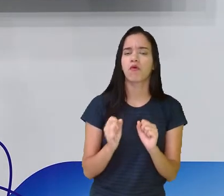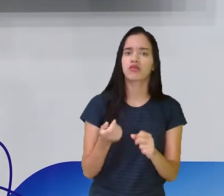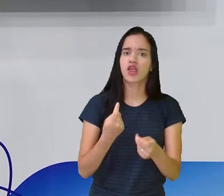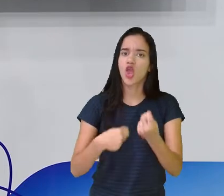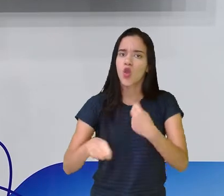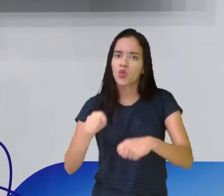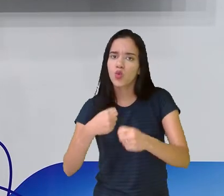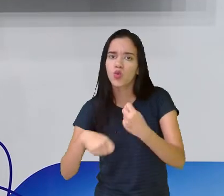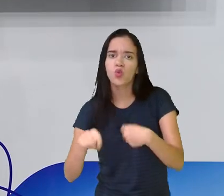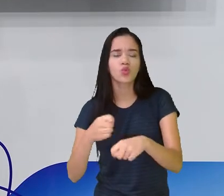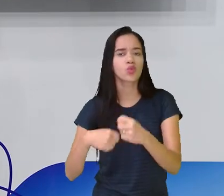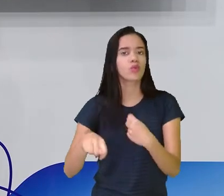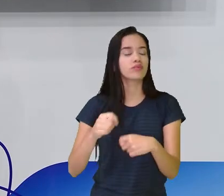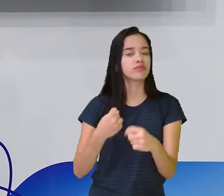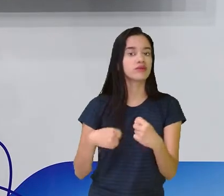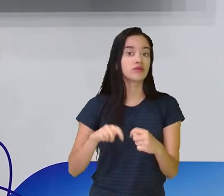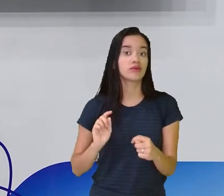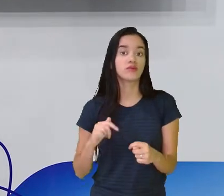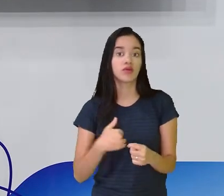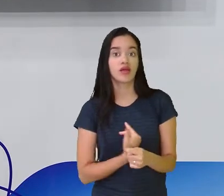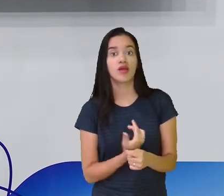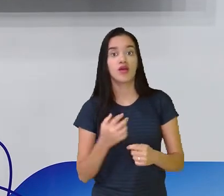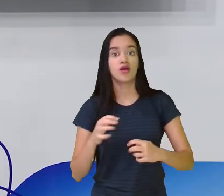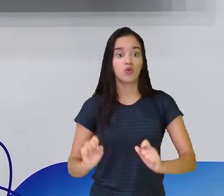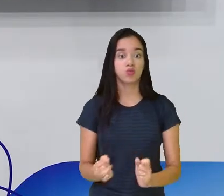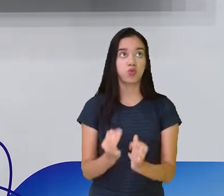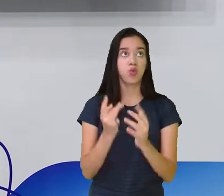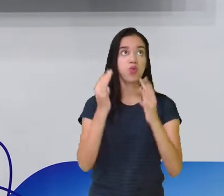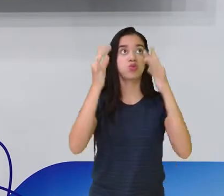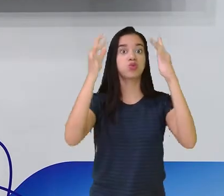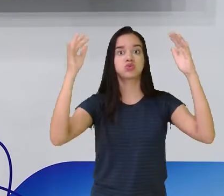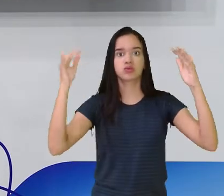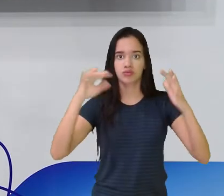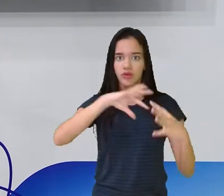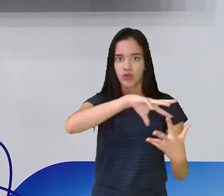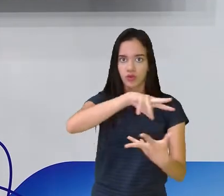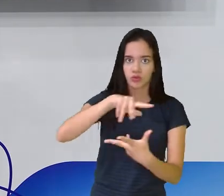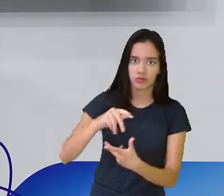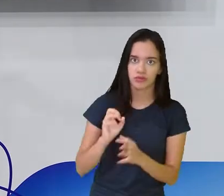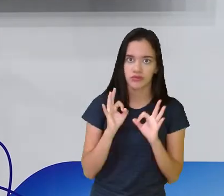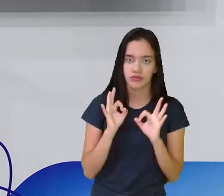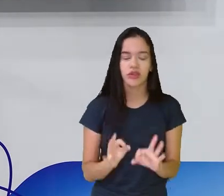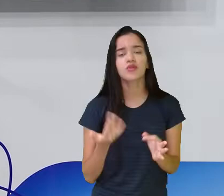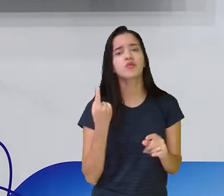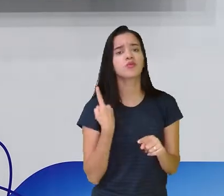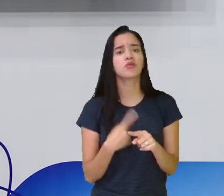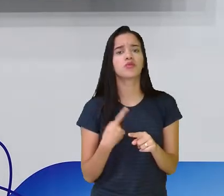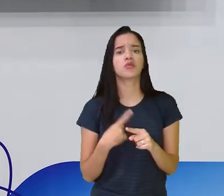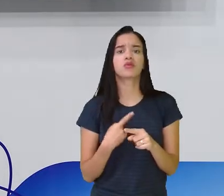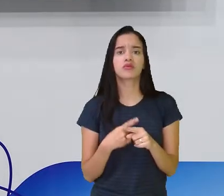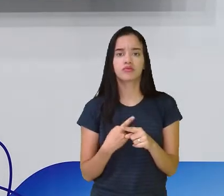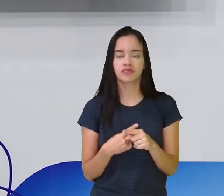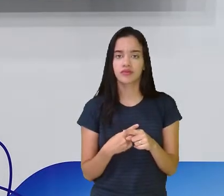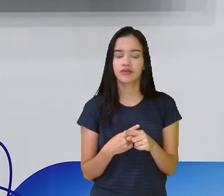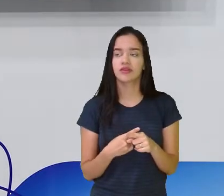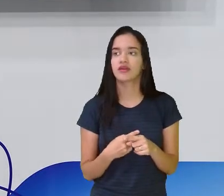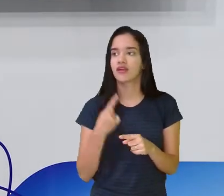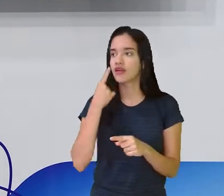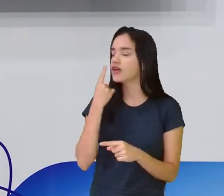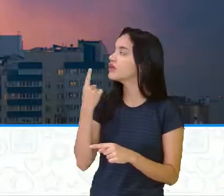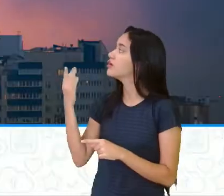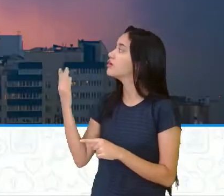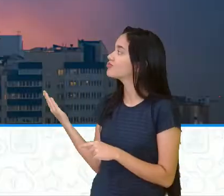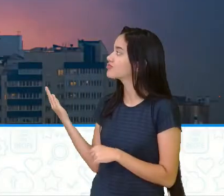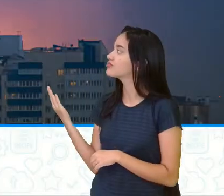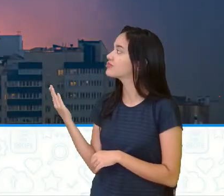energia para a gente não estar liberando tantos gases na atmosfera, tá certo? Porque essa grande